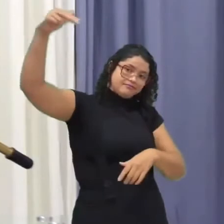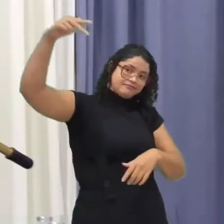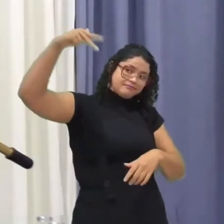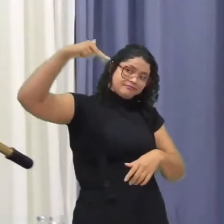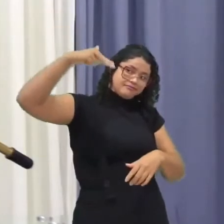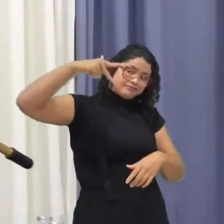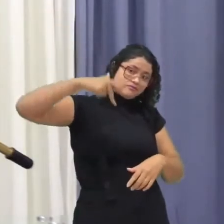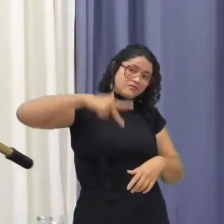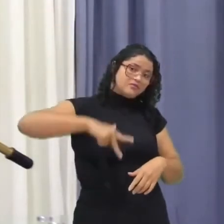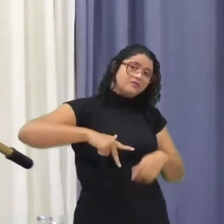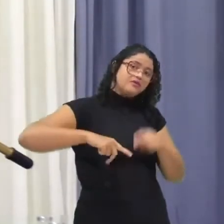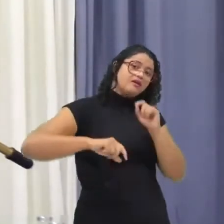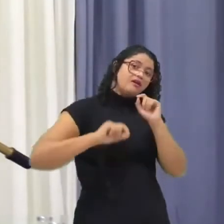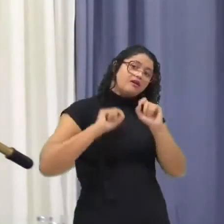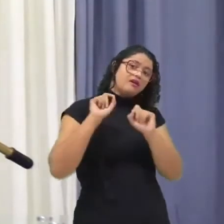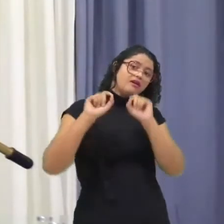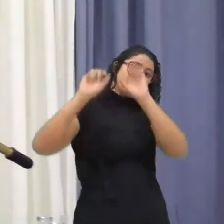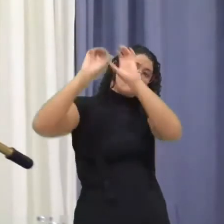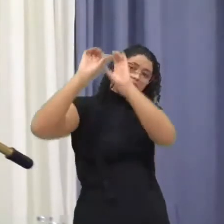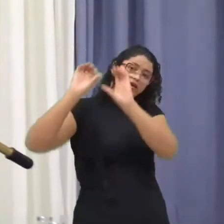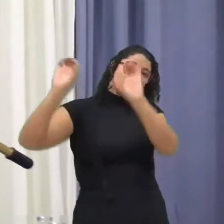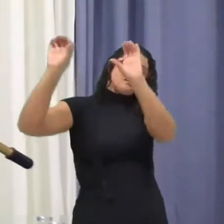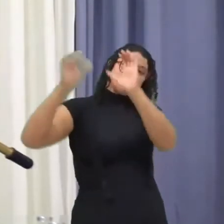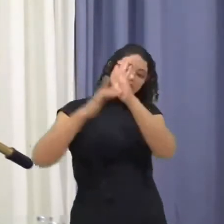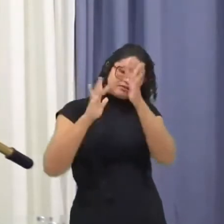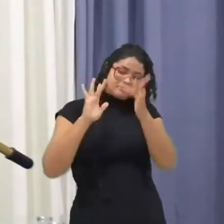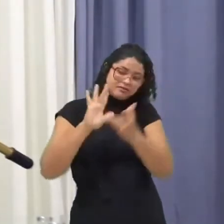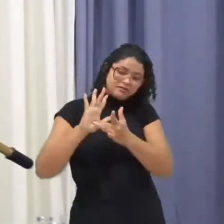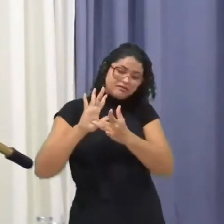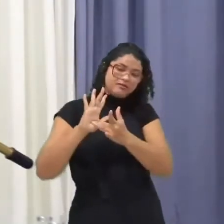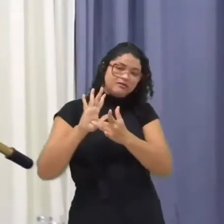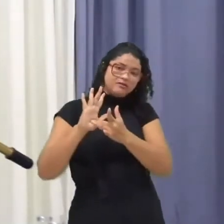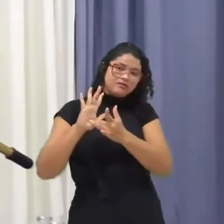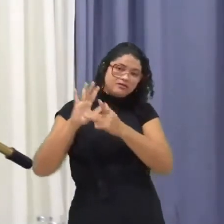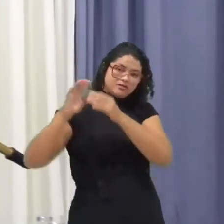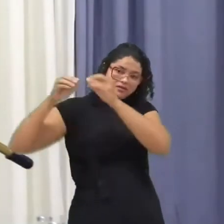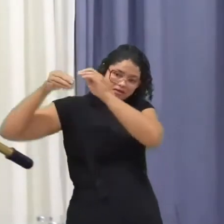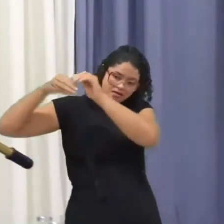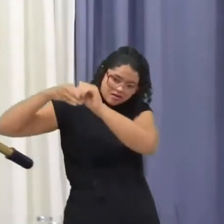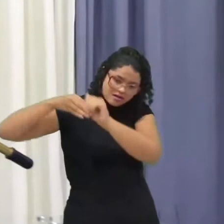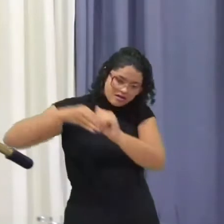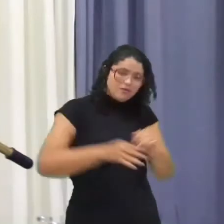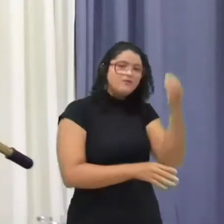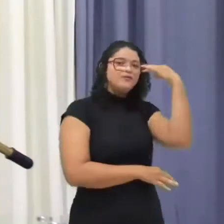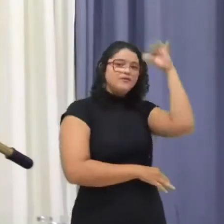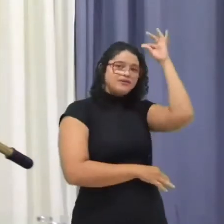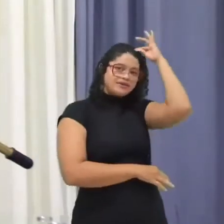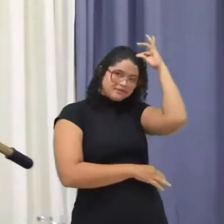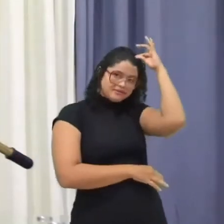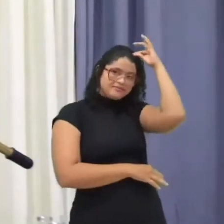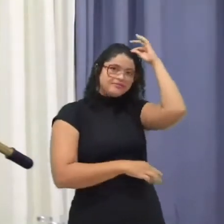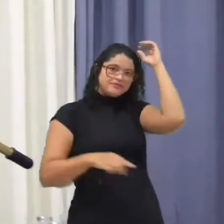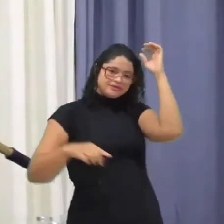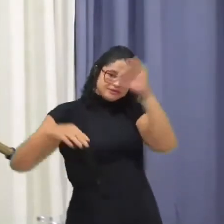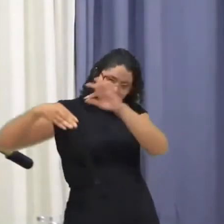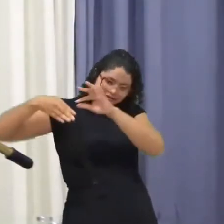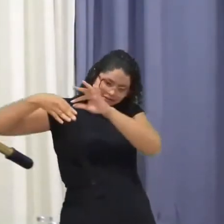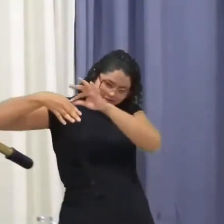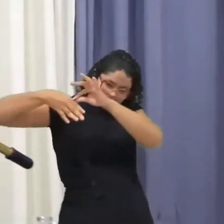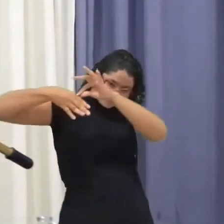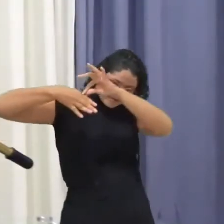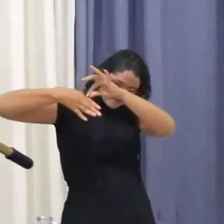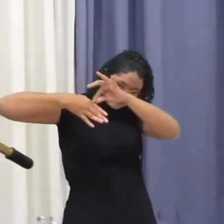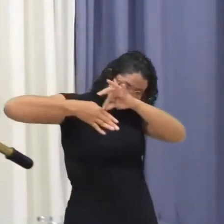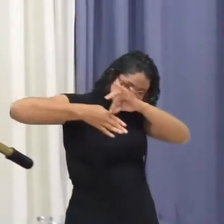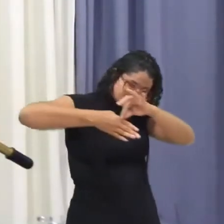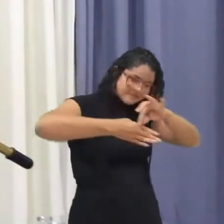Quando Jesus vier, trará os espíritos que estão lá presos